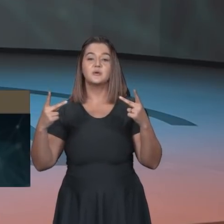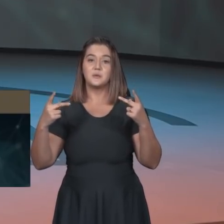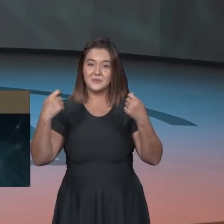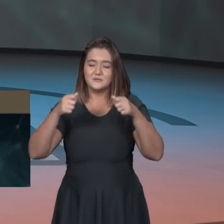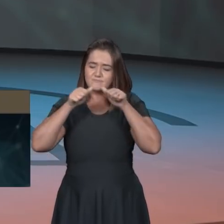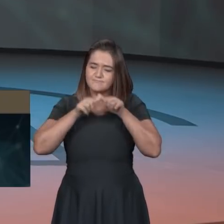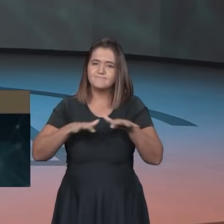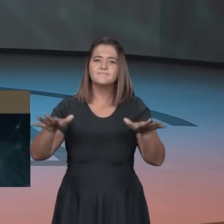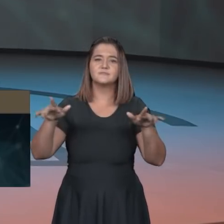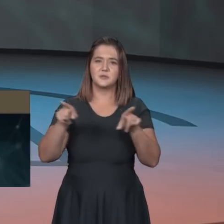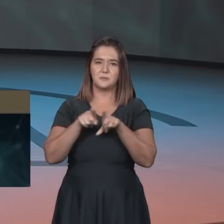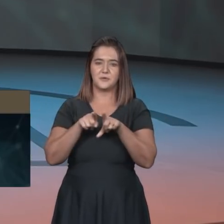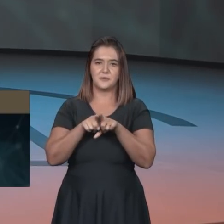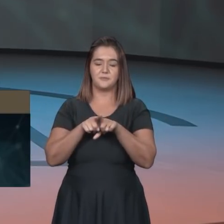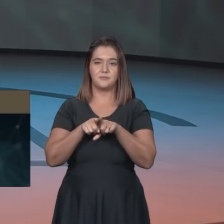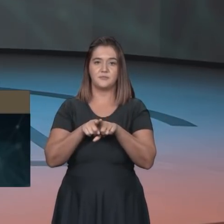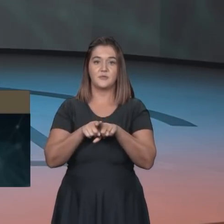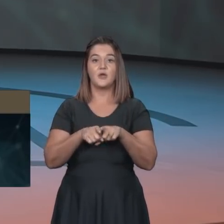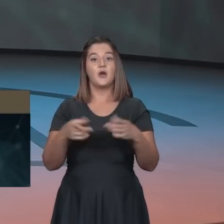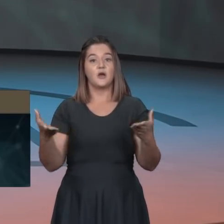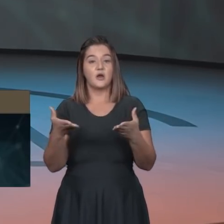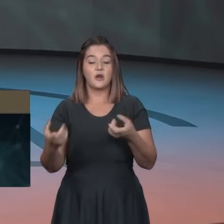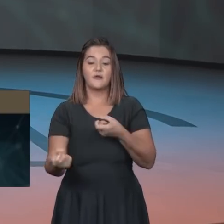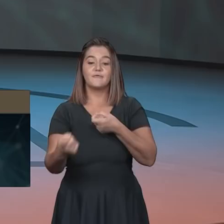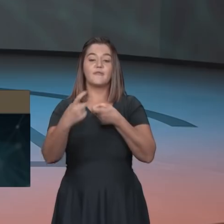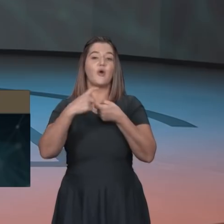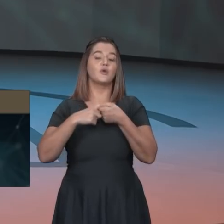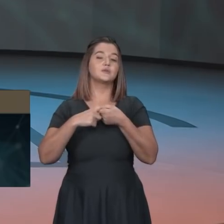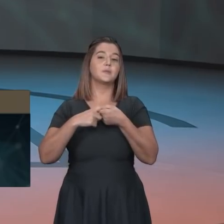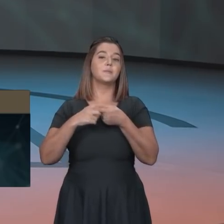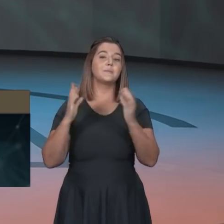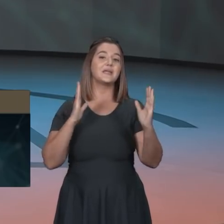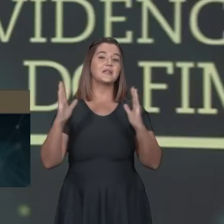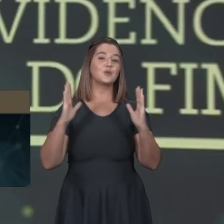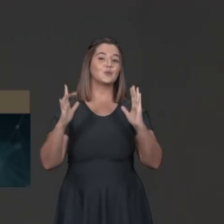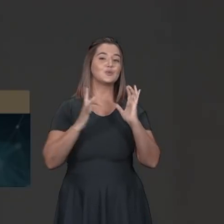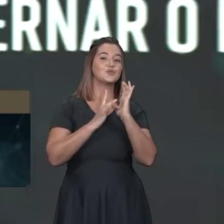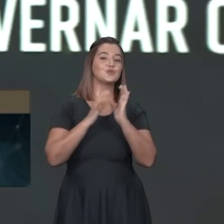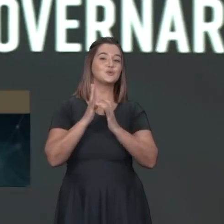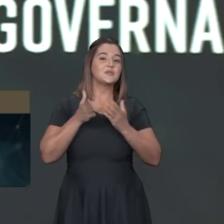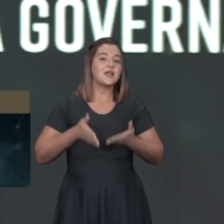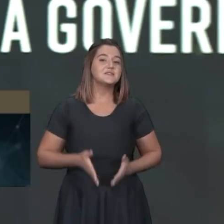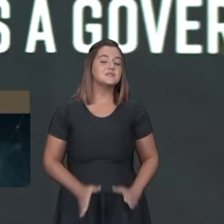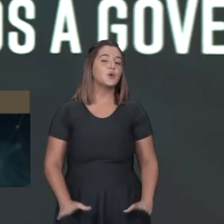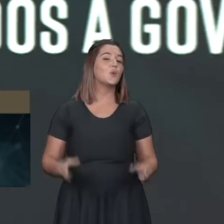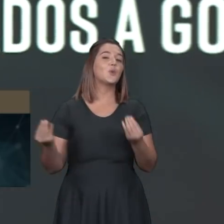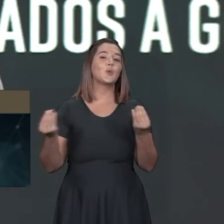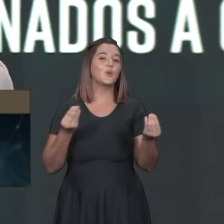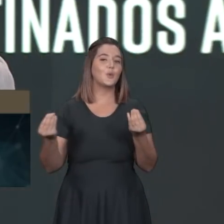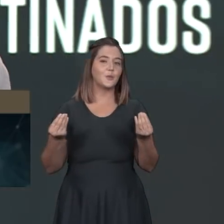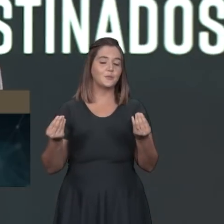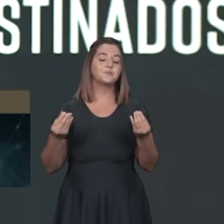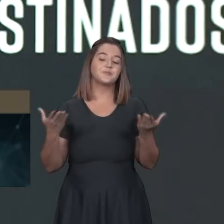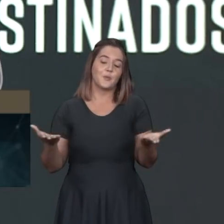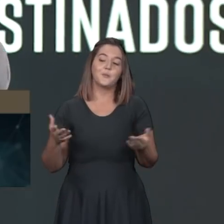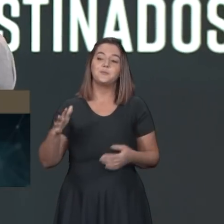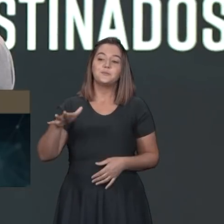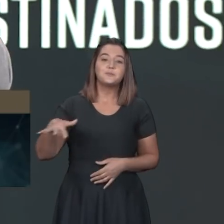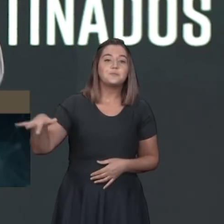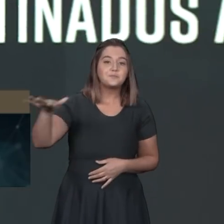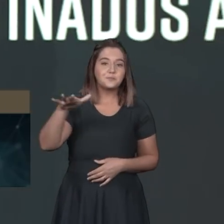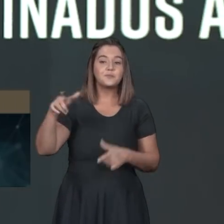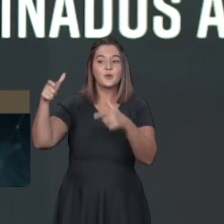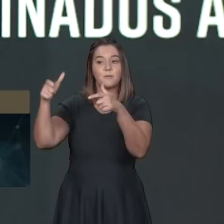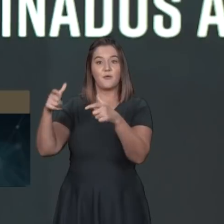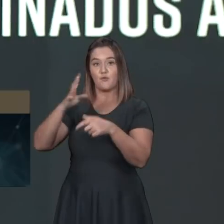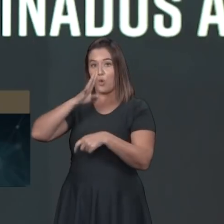Mas vamos voltar agora para continuar entendendo aquele tempo em que Jesus nasceu. Eu havia dito para você que mesmo no mundo romano, havia pessoas